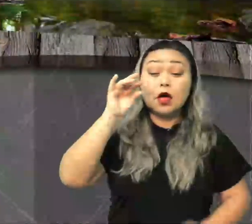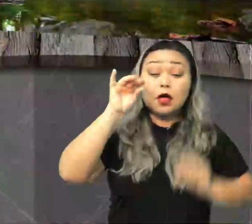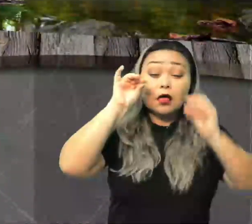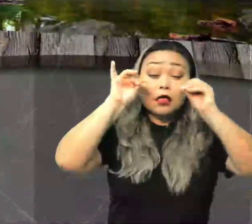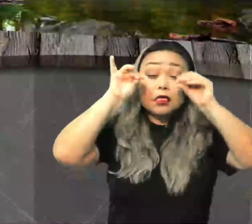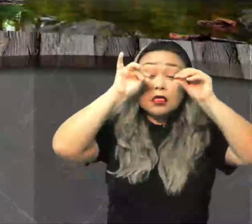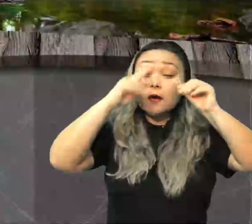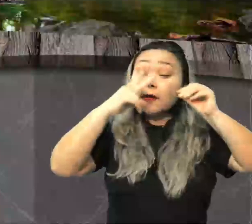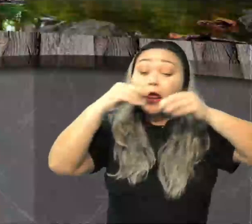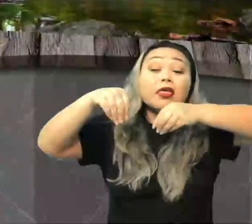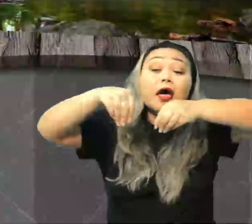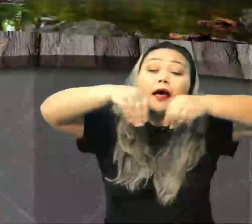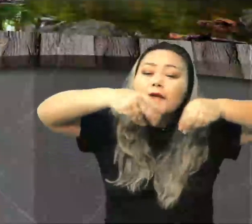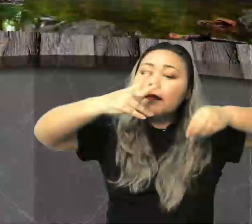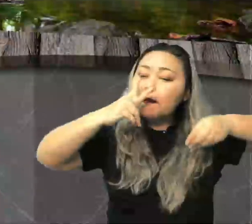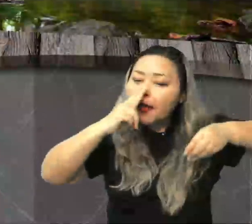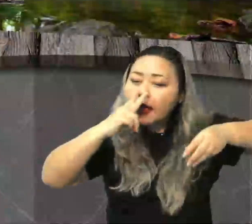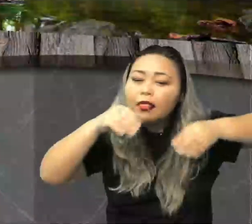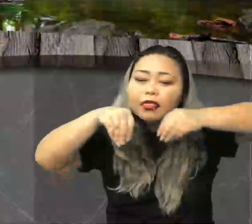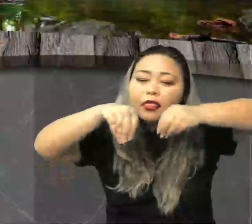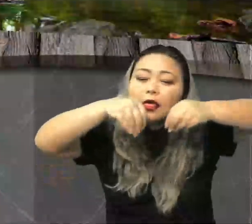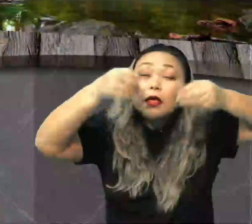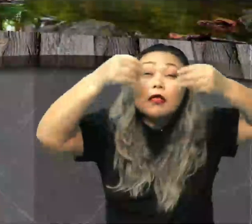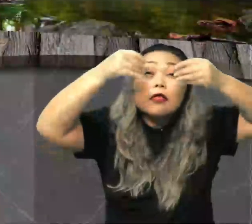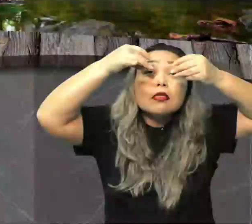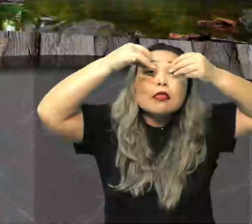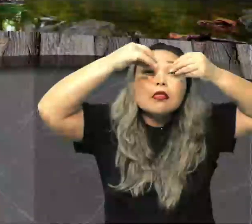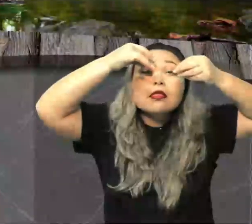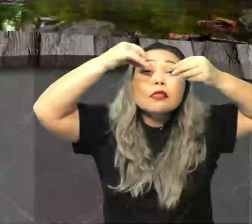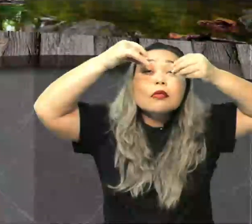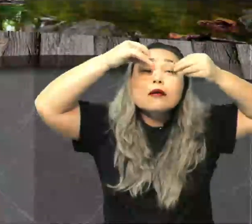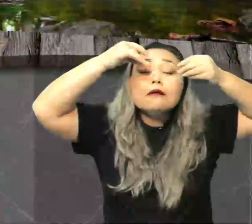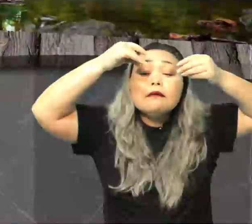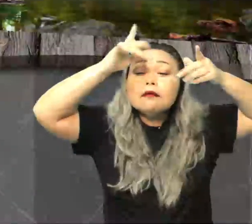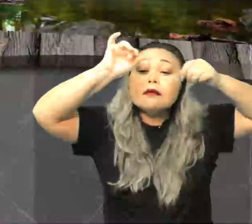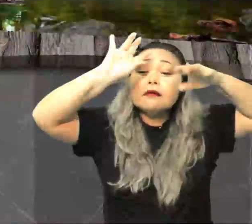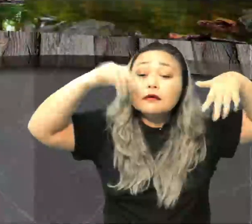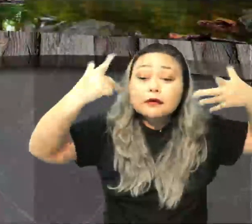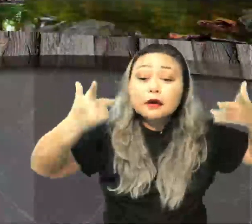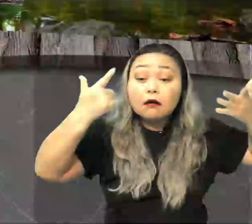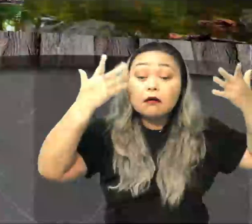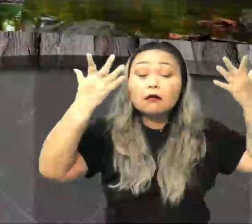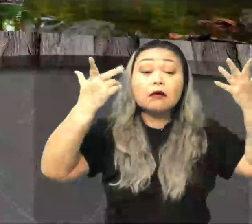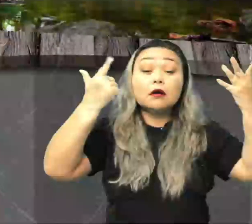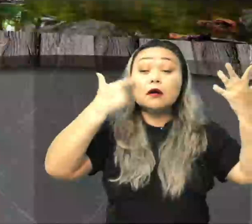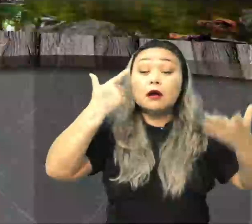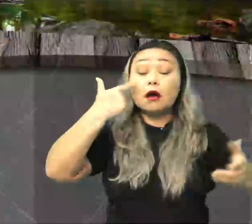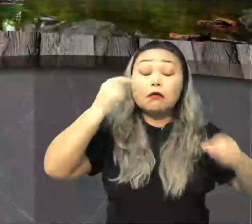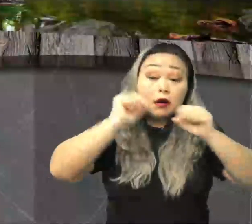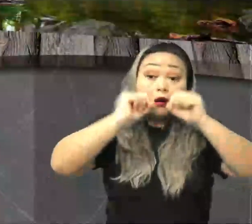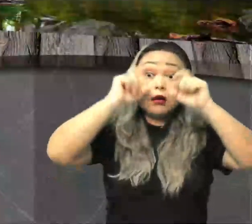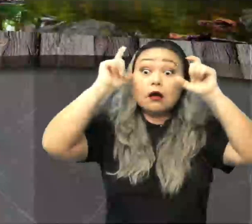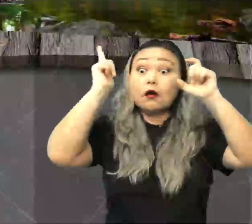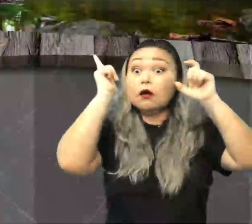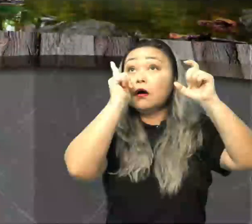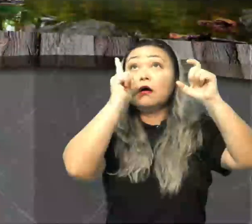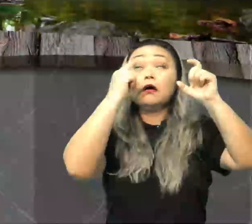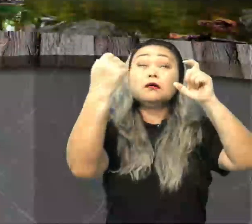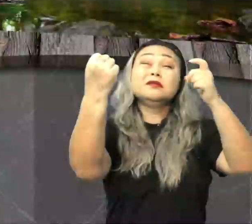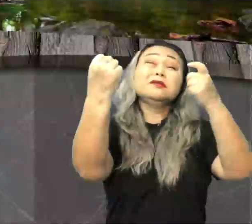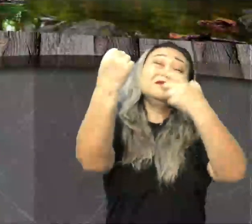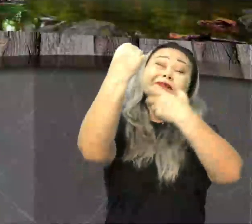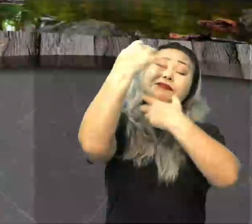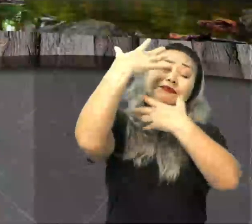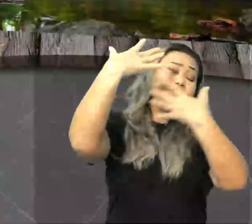monte de grãozinho. A sensação é de ter esse monte de grãos mesmo nos nossos olhos, a gente não consegue ficar com os olhos abertos. Sol, a